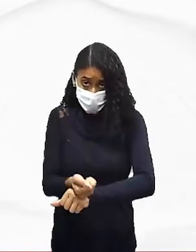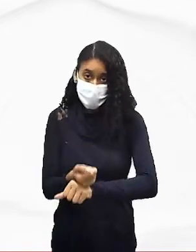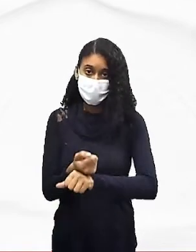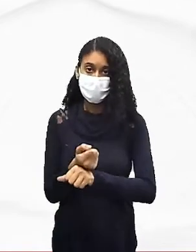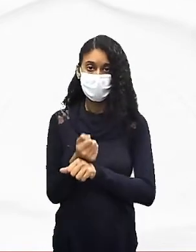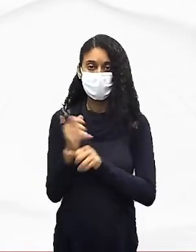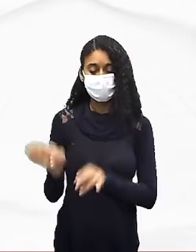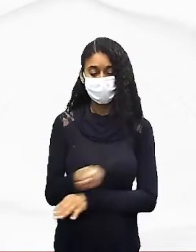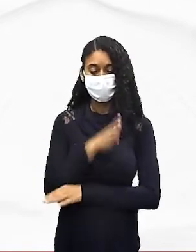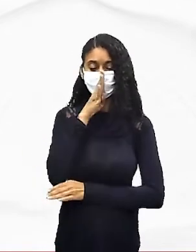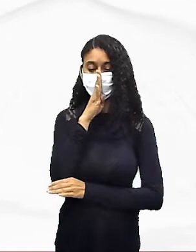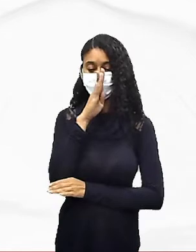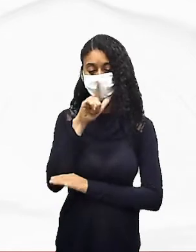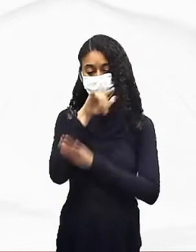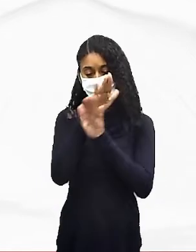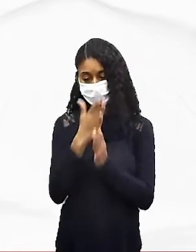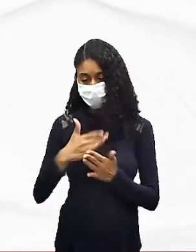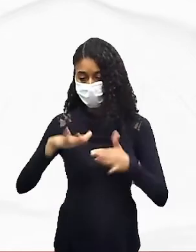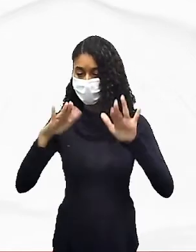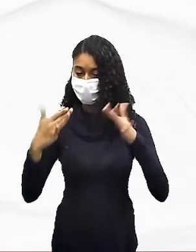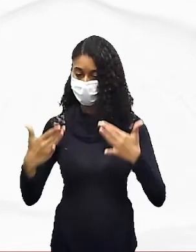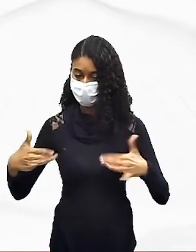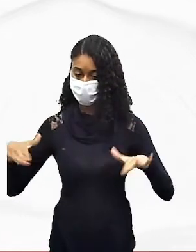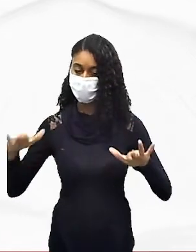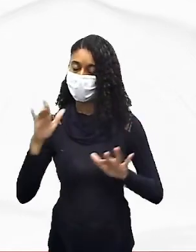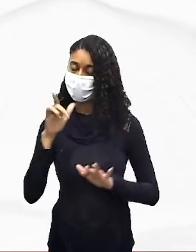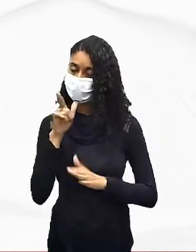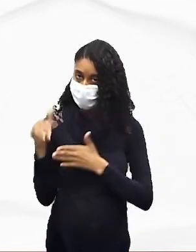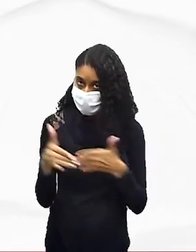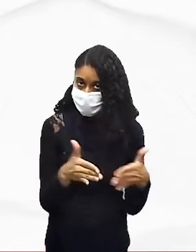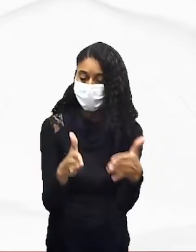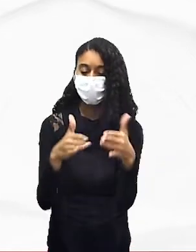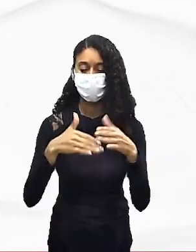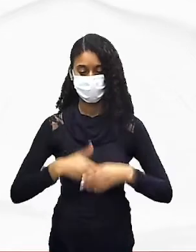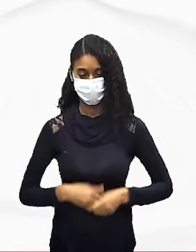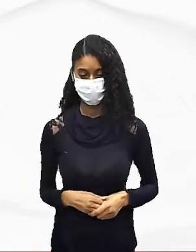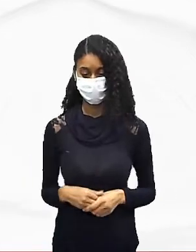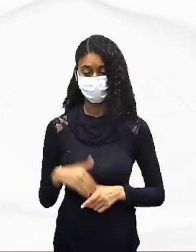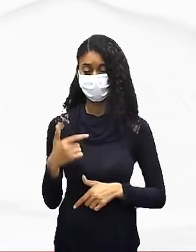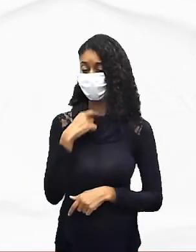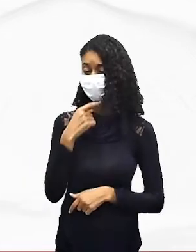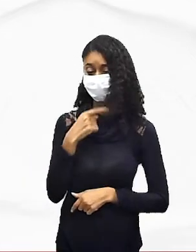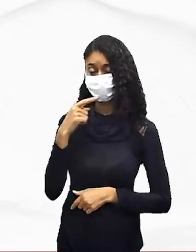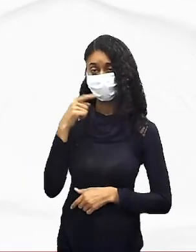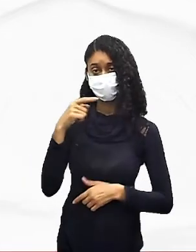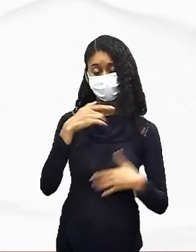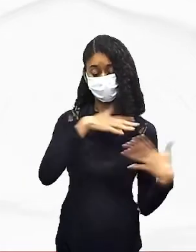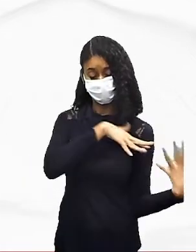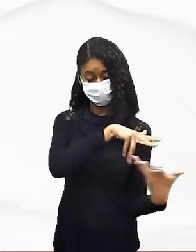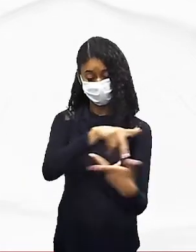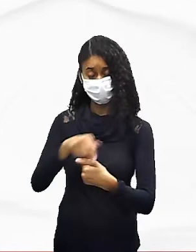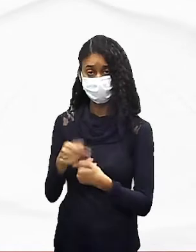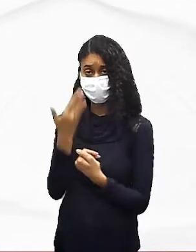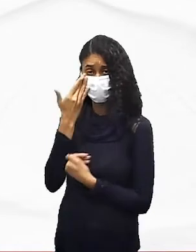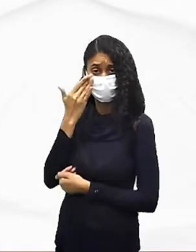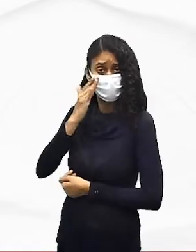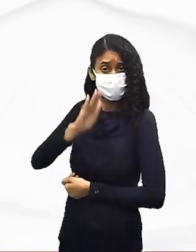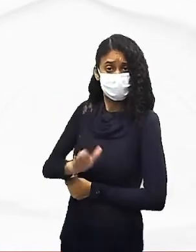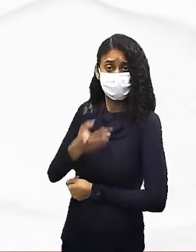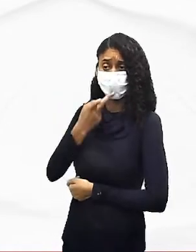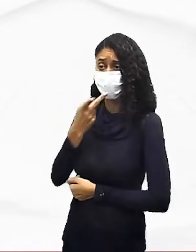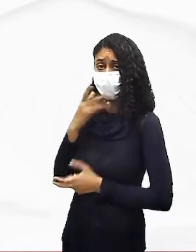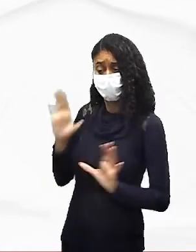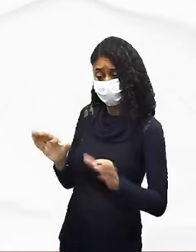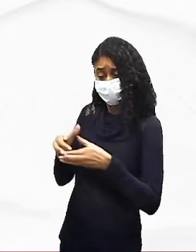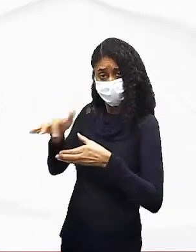rio, Uraricoera. Nenhum conhecido sobre a terra não sabia nem falar da tribo, nem